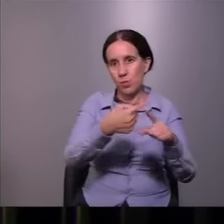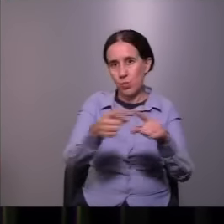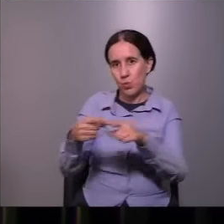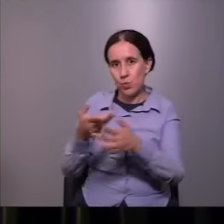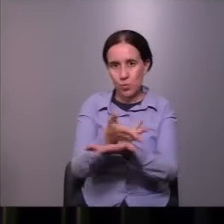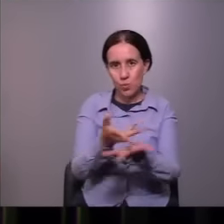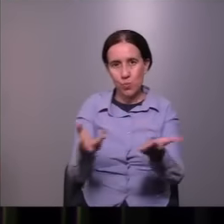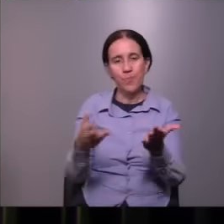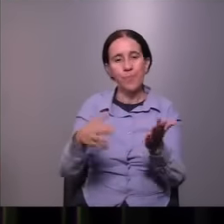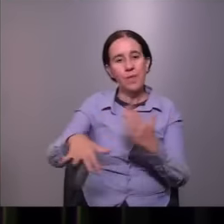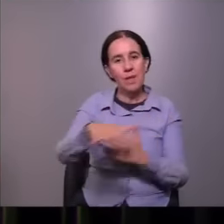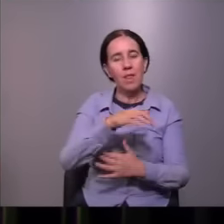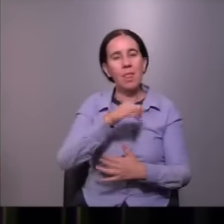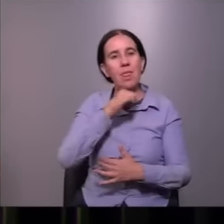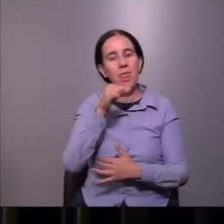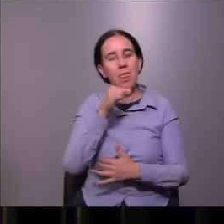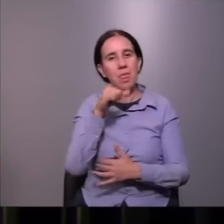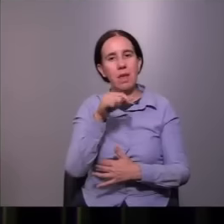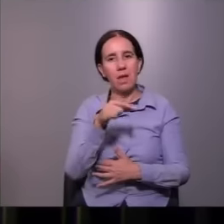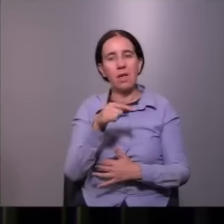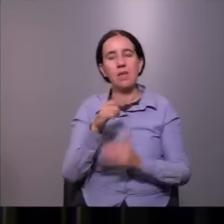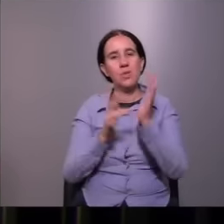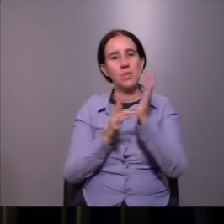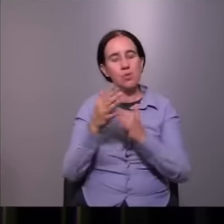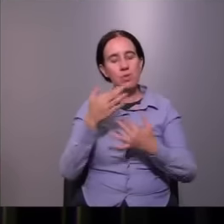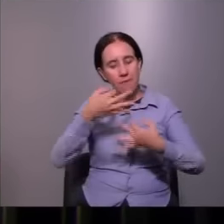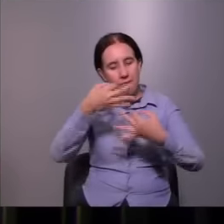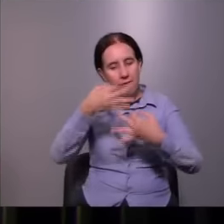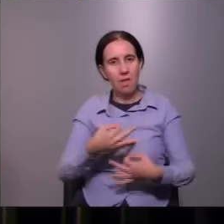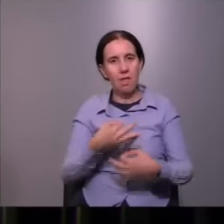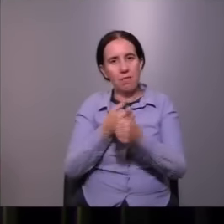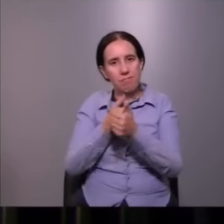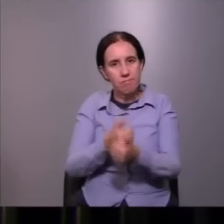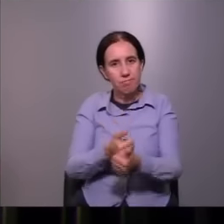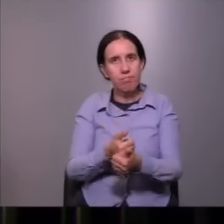nobis. Per i vescovi, i presbiteri e i diaconi,